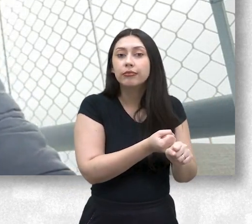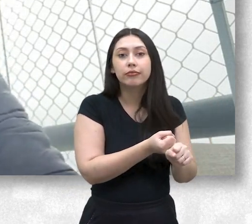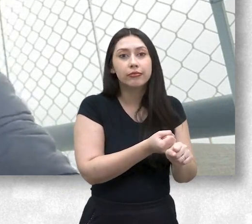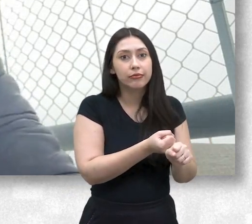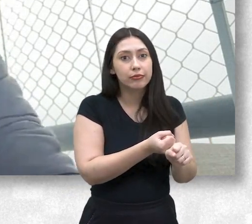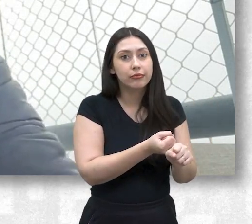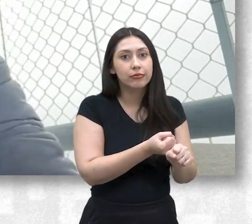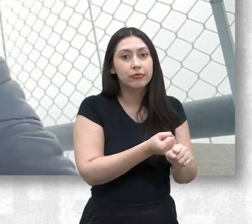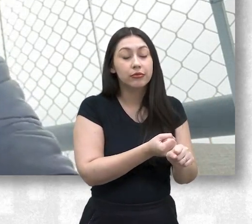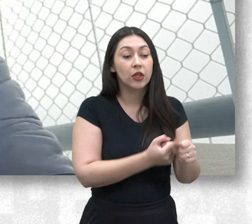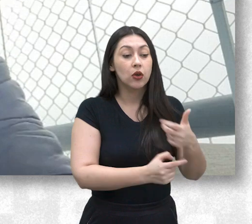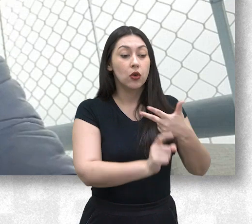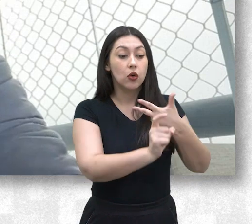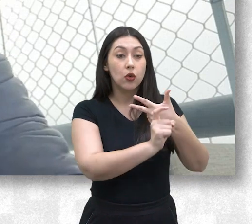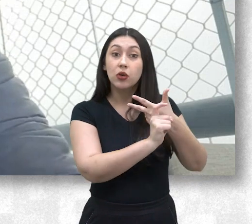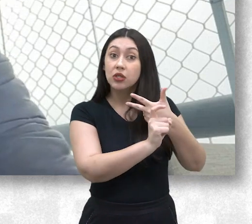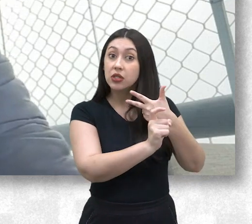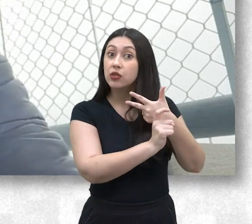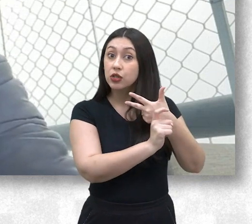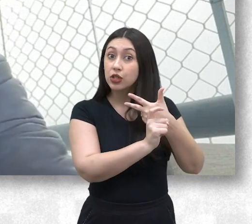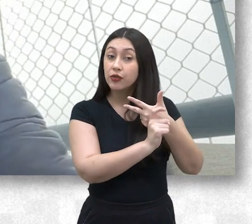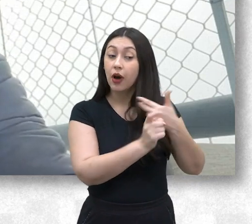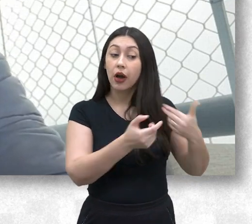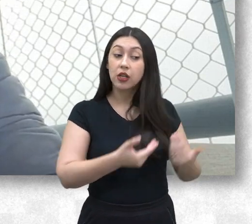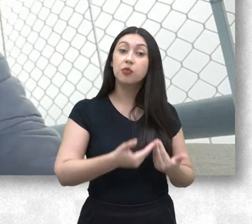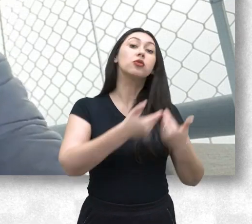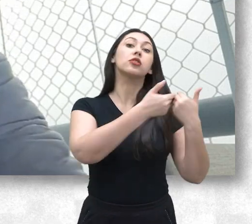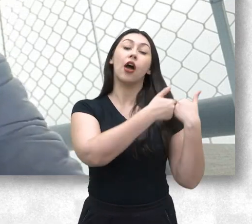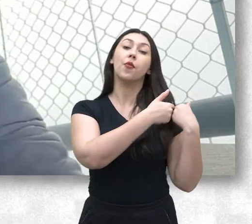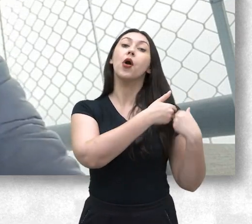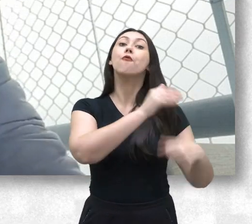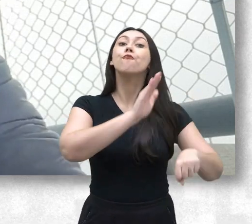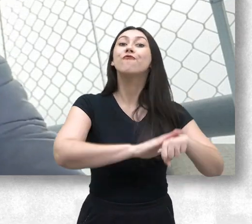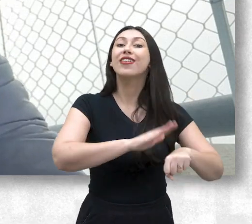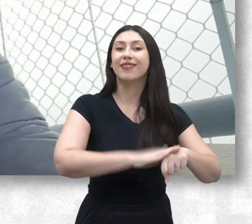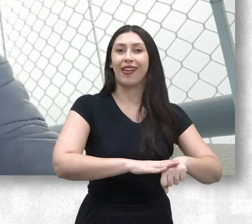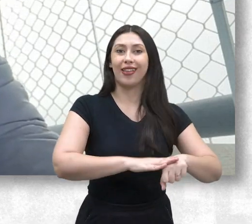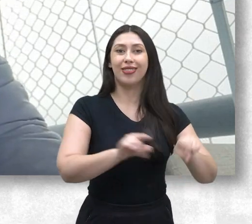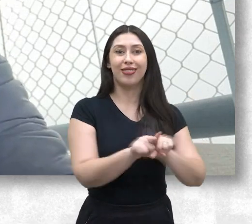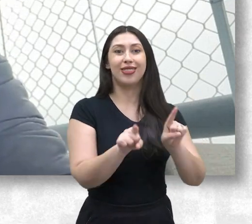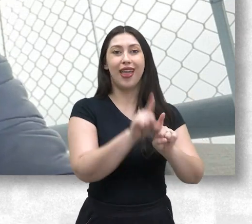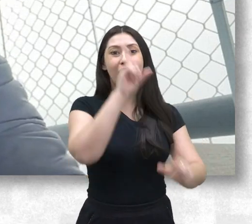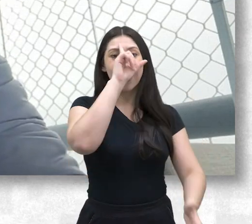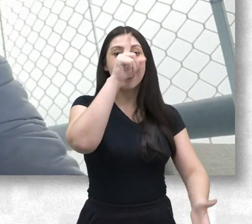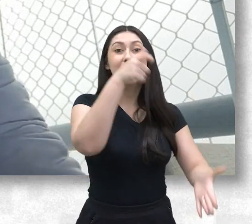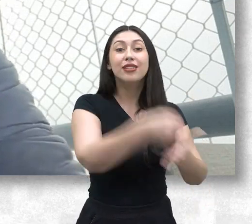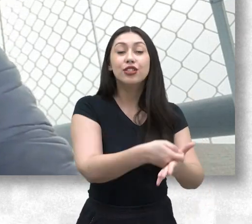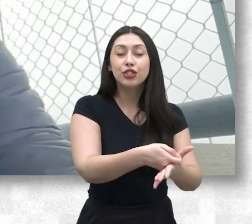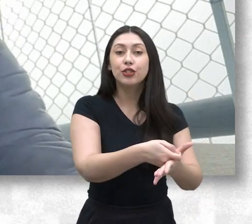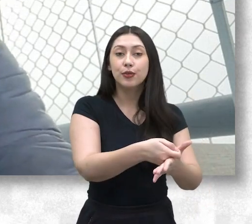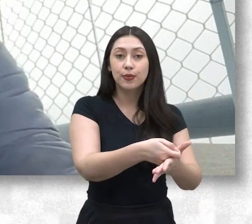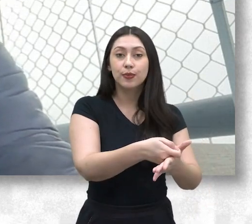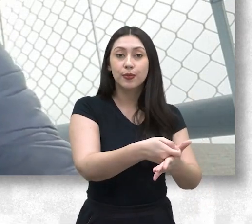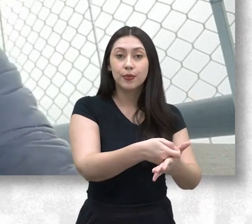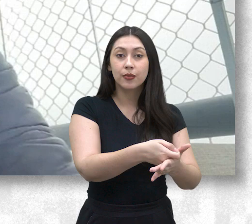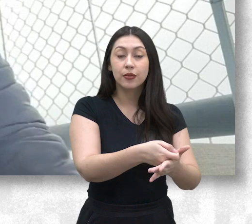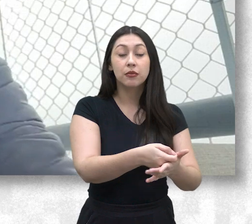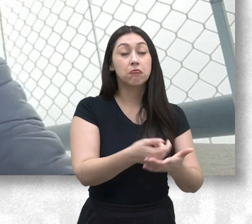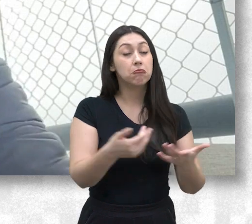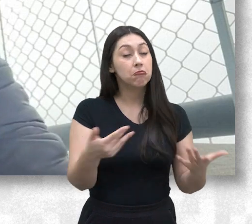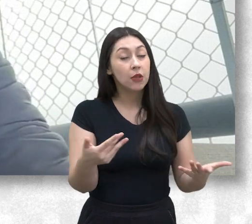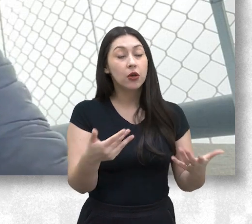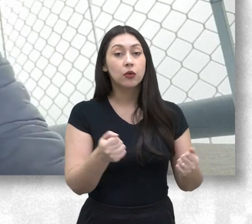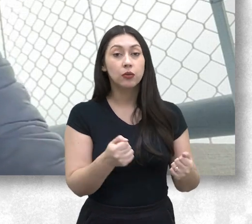C, ou seja, aquele poder que executa os serviços públicos e decide para onde é aplicado o